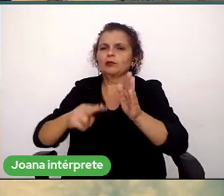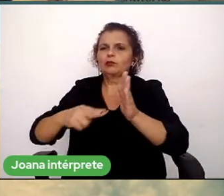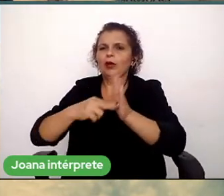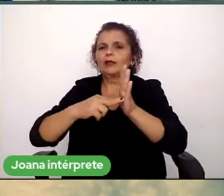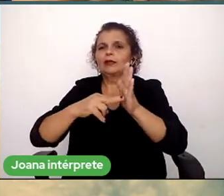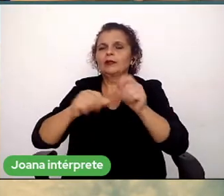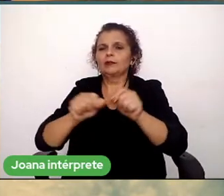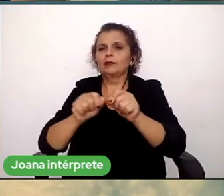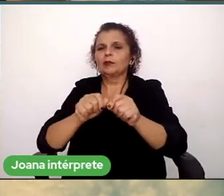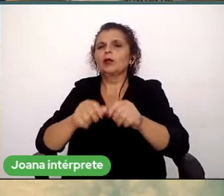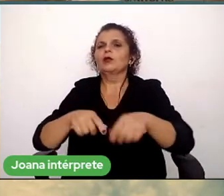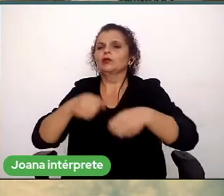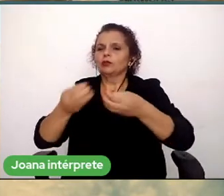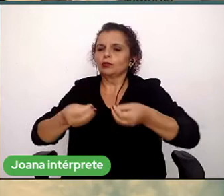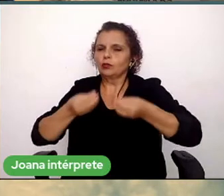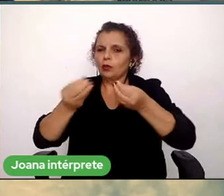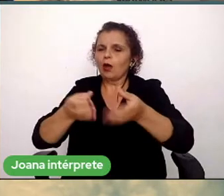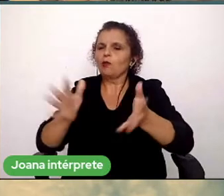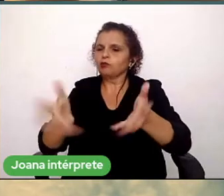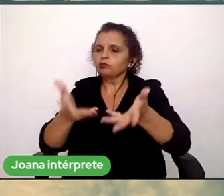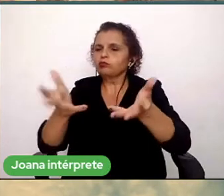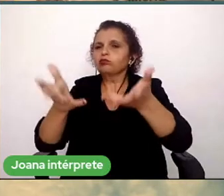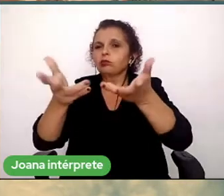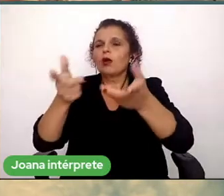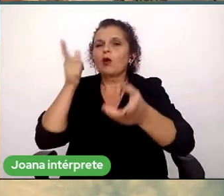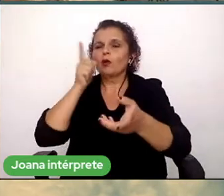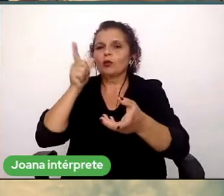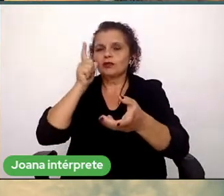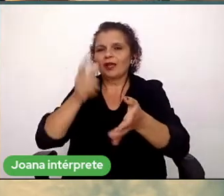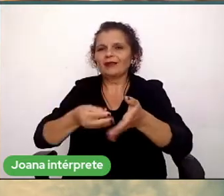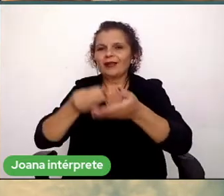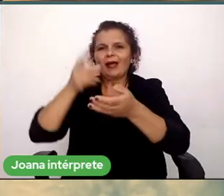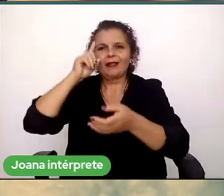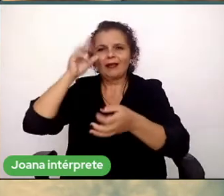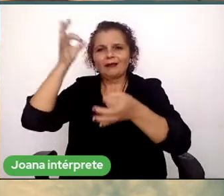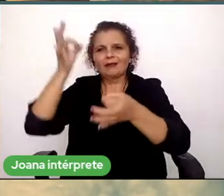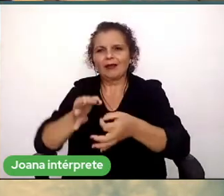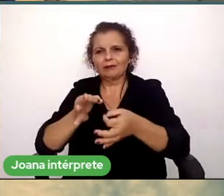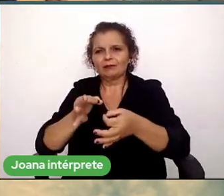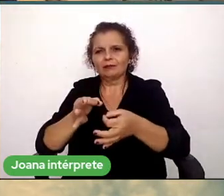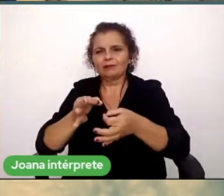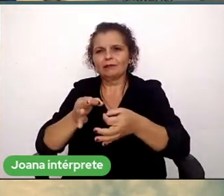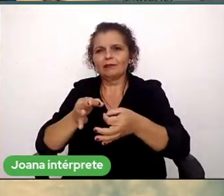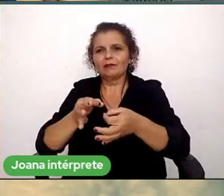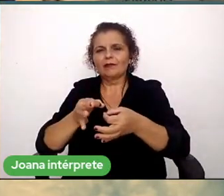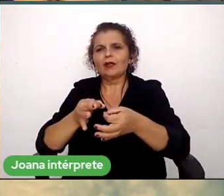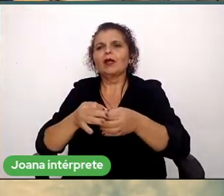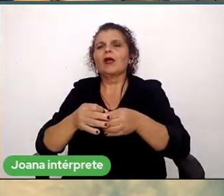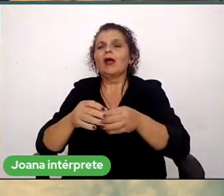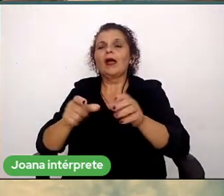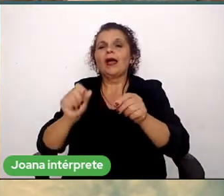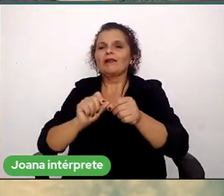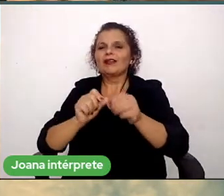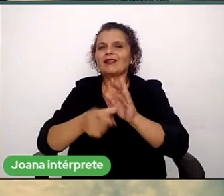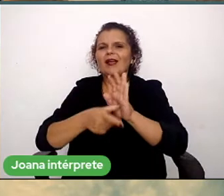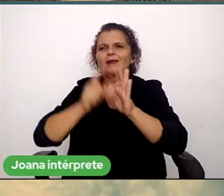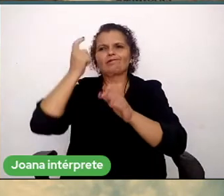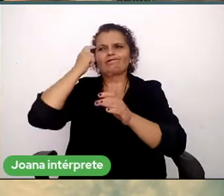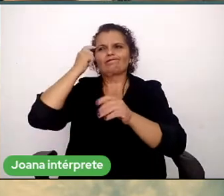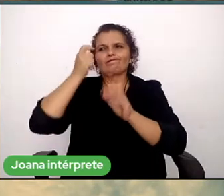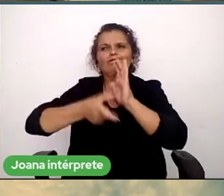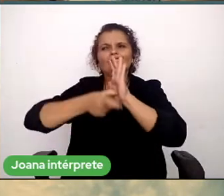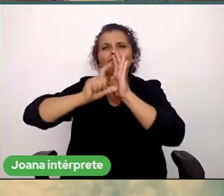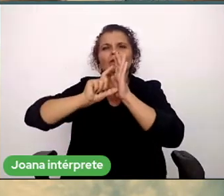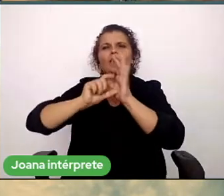dado esse ritmo o time vai conseguir de fato fazer entrega na data que se espera então consegui de novo é conseguir se antecipar a eventuais problemas